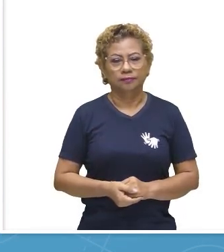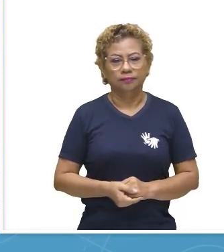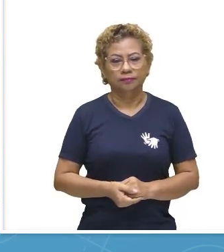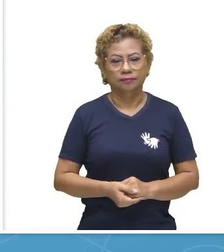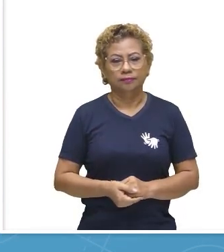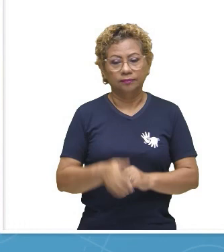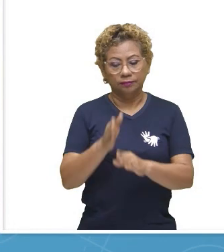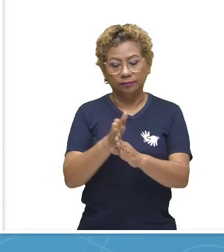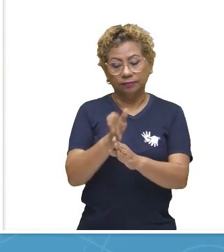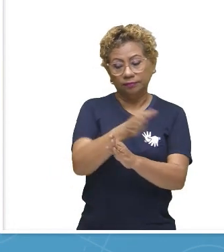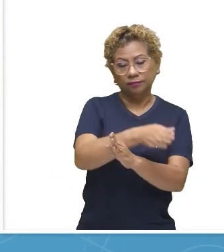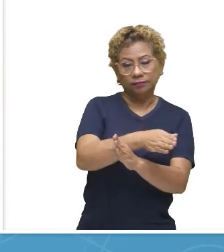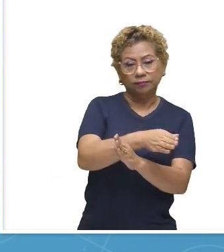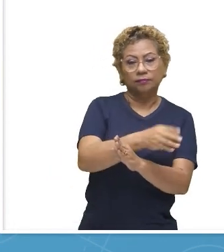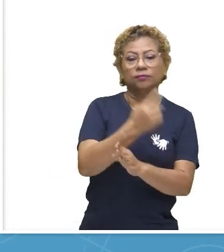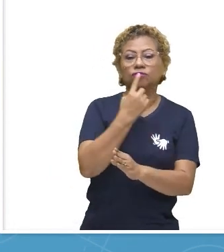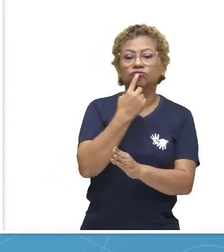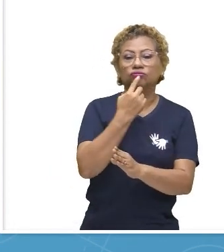do vermelho,